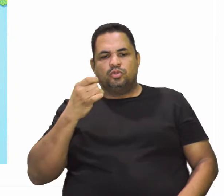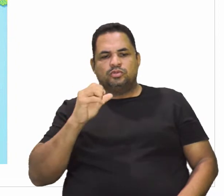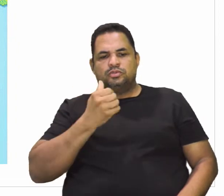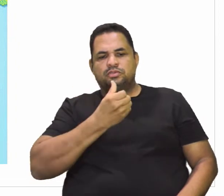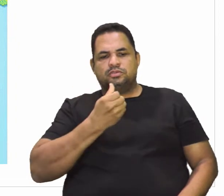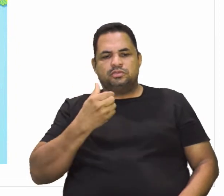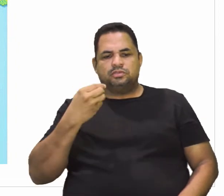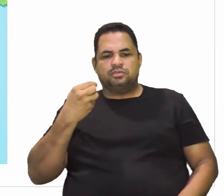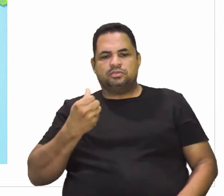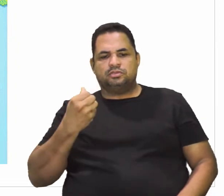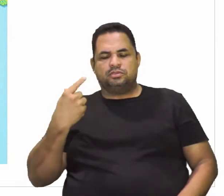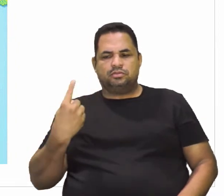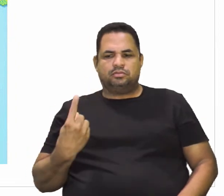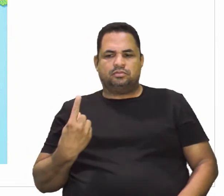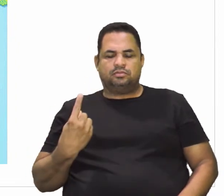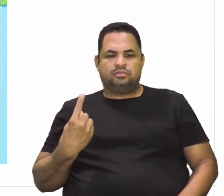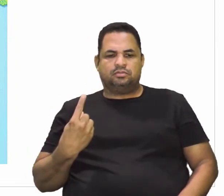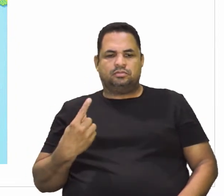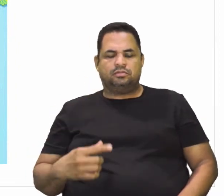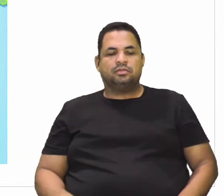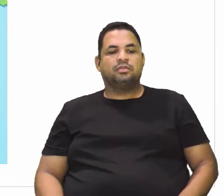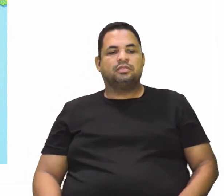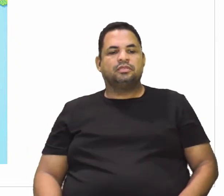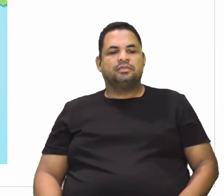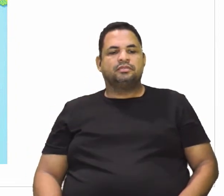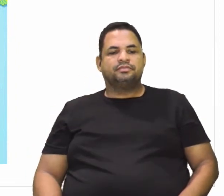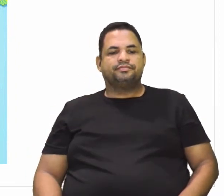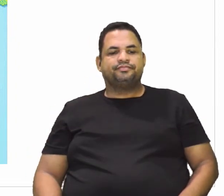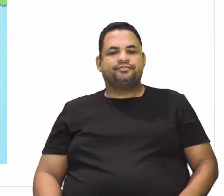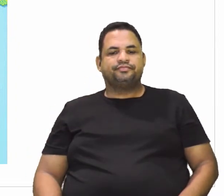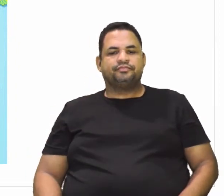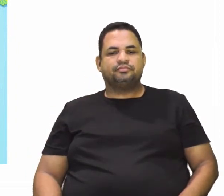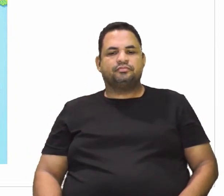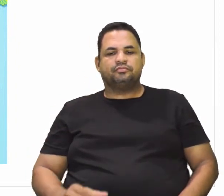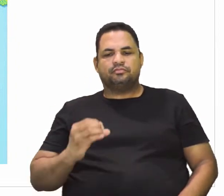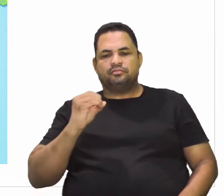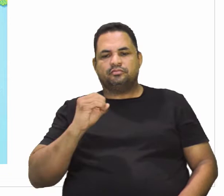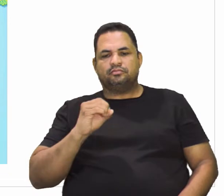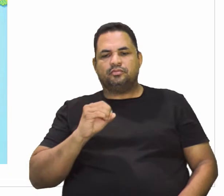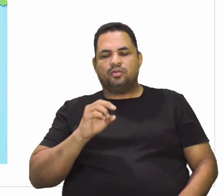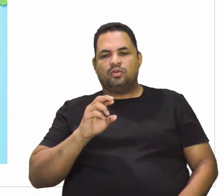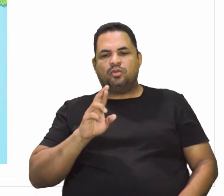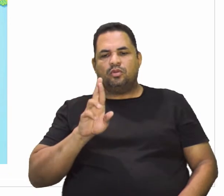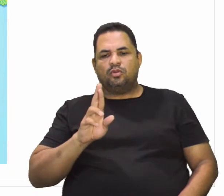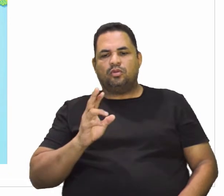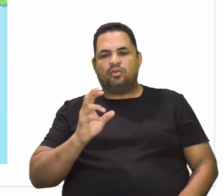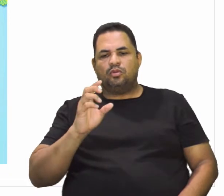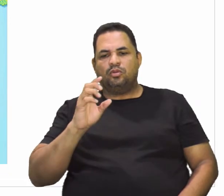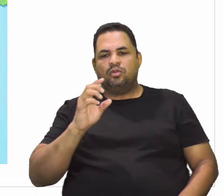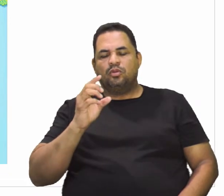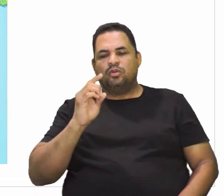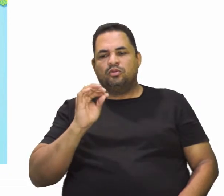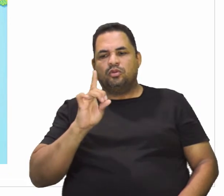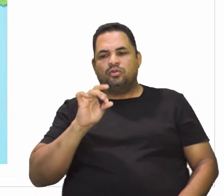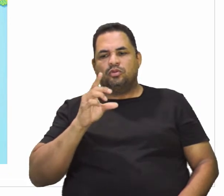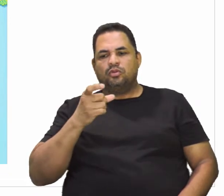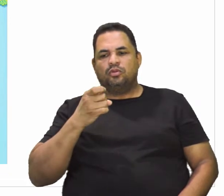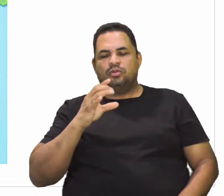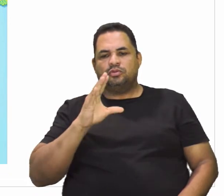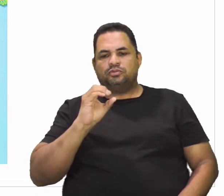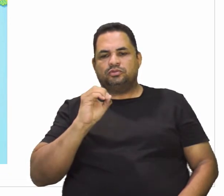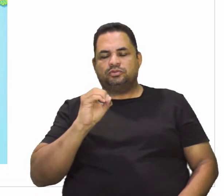631, gente, os ortodoxos, tá? Esse califado